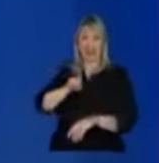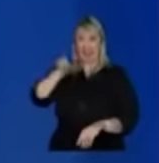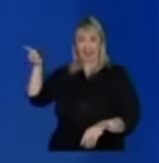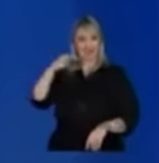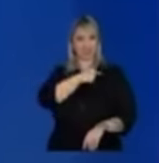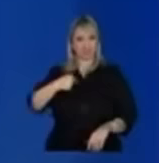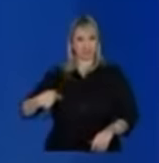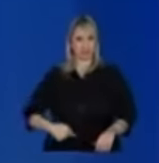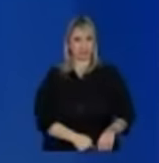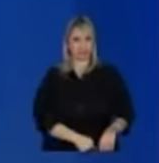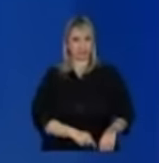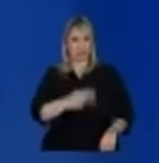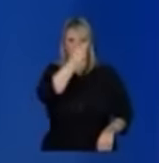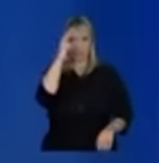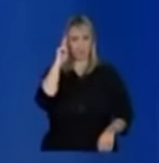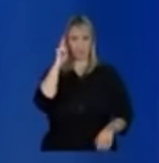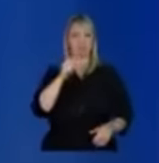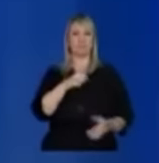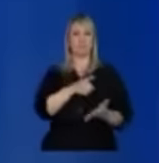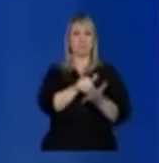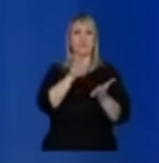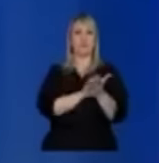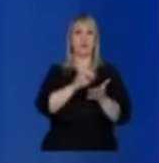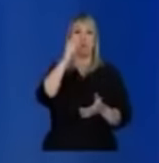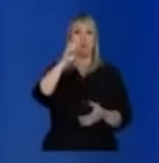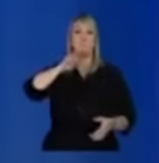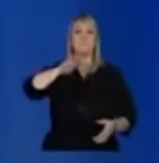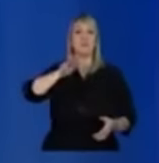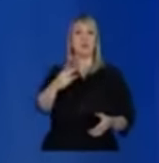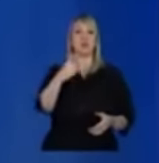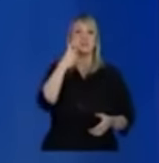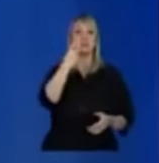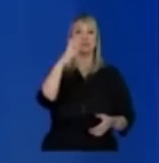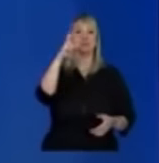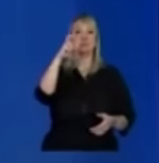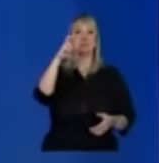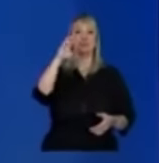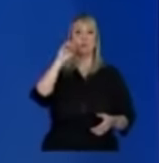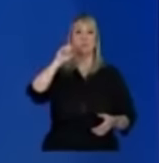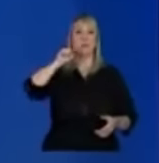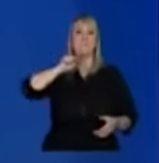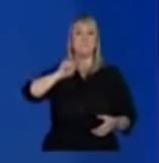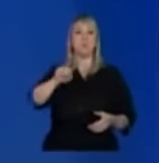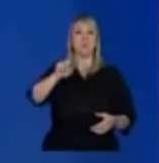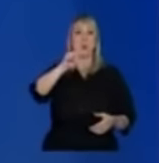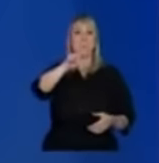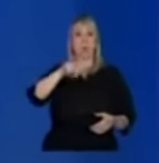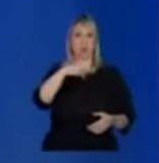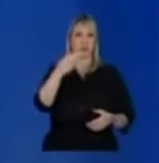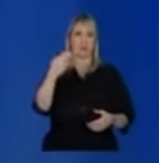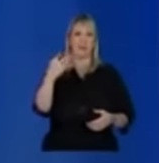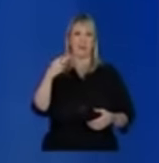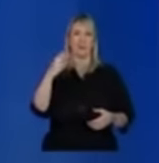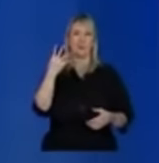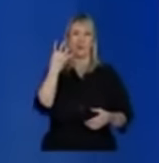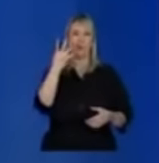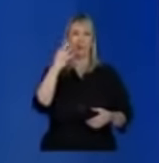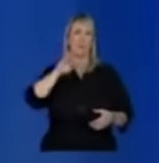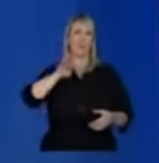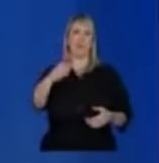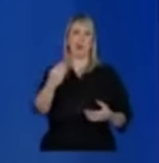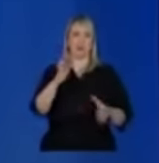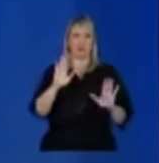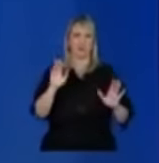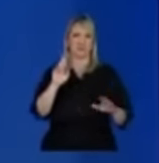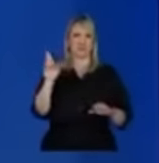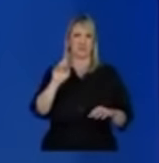China, o Uber foi multado em 1 milhão 150 mil euros, 4 milhões 178 mil reais.